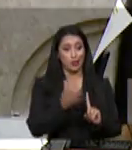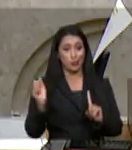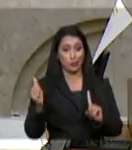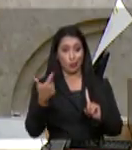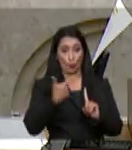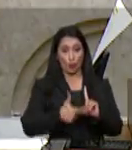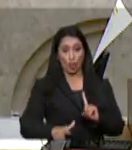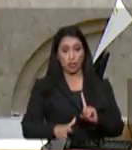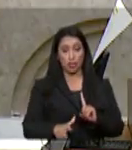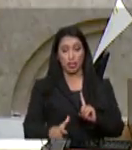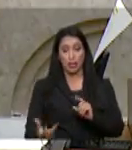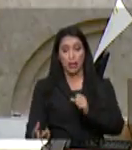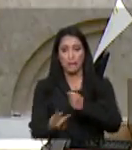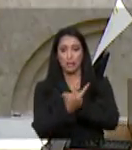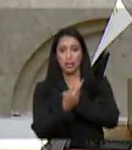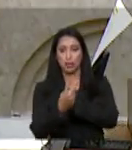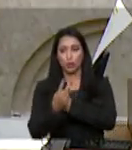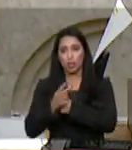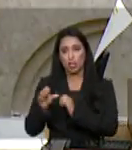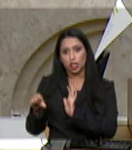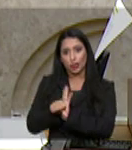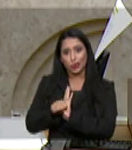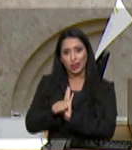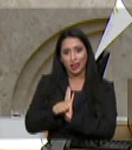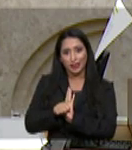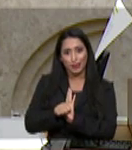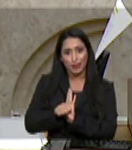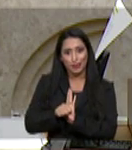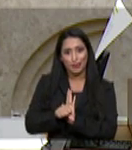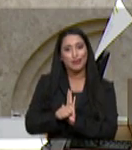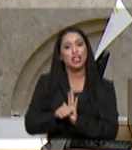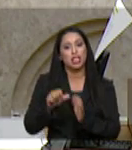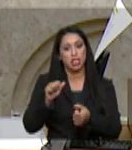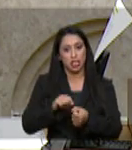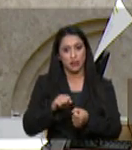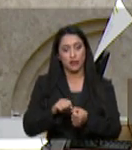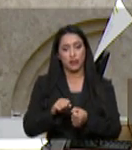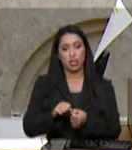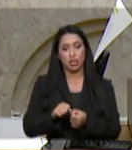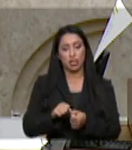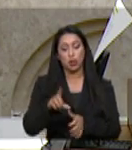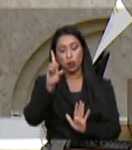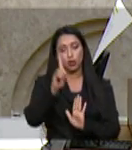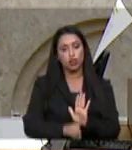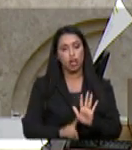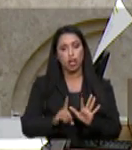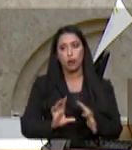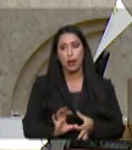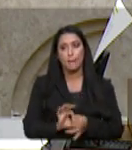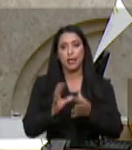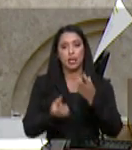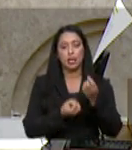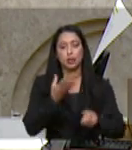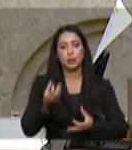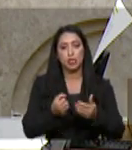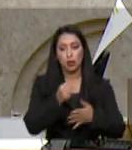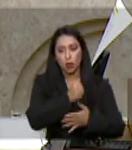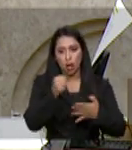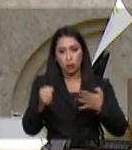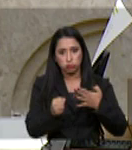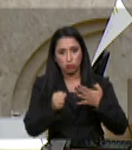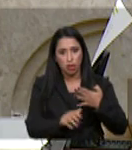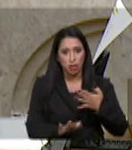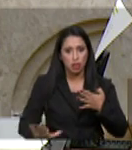para se proteger dos delitos que praticou na medida em que o direito à liberdade de expressão na própria jurisprudência